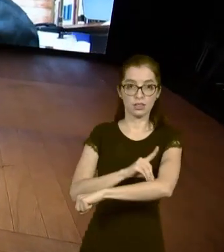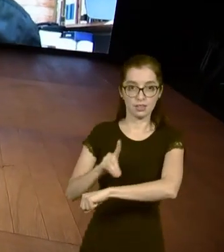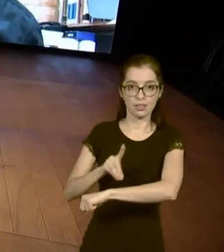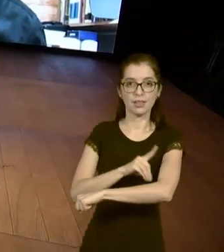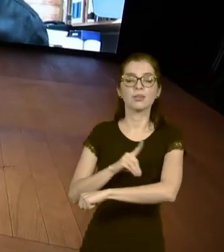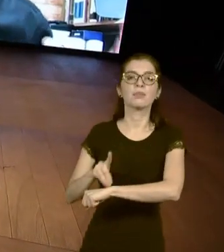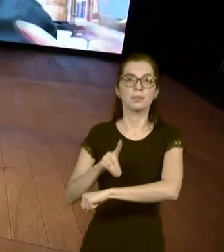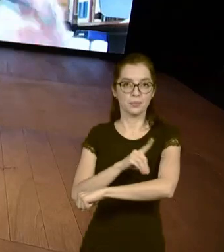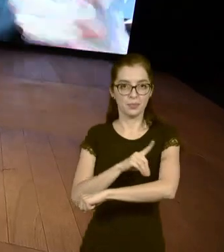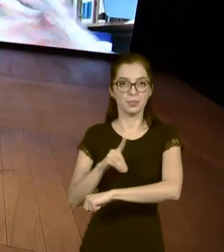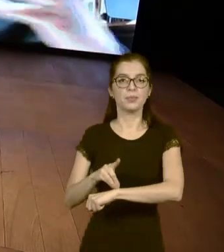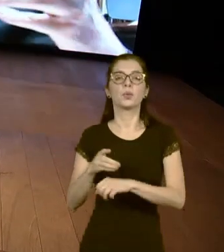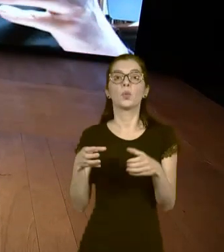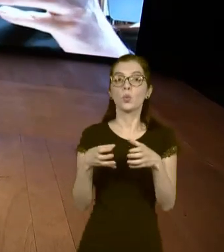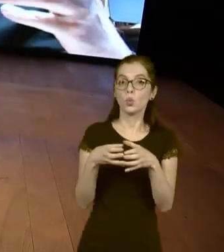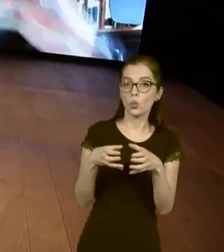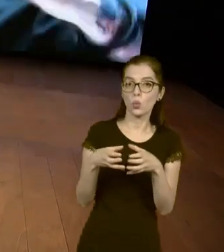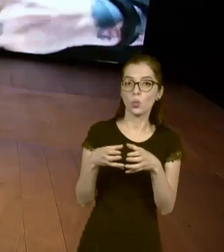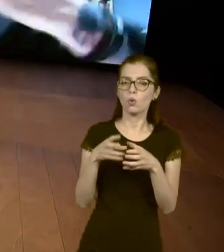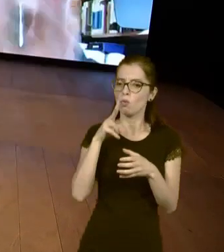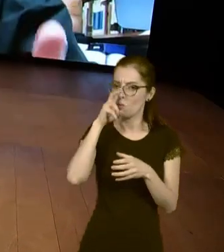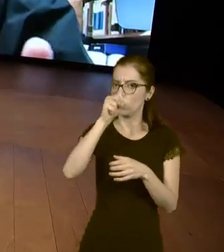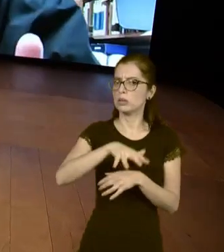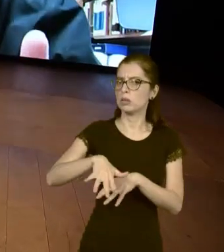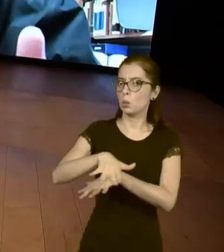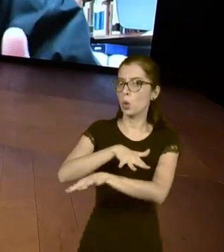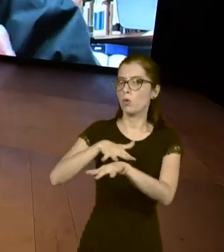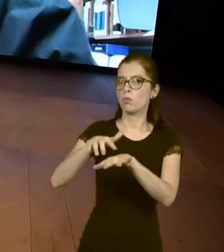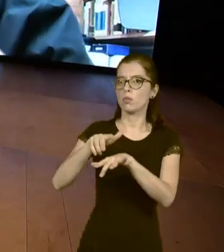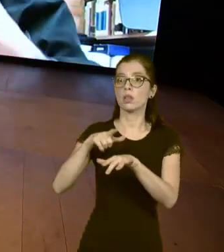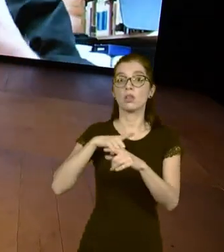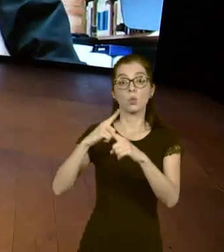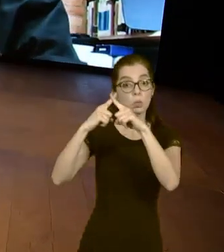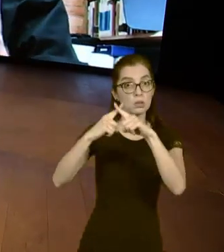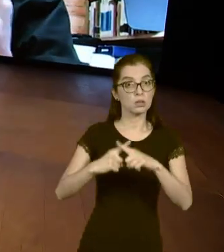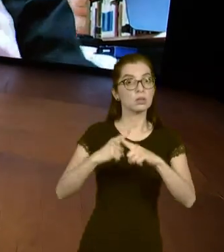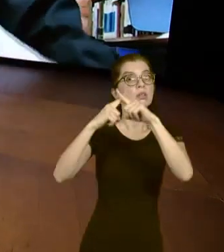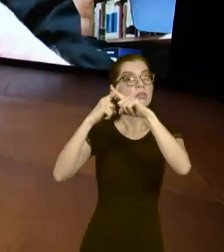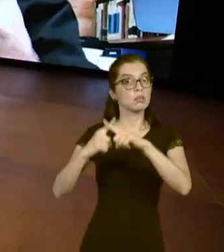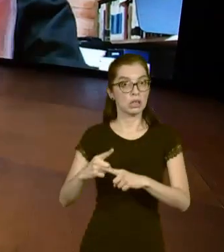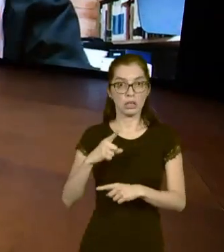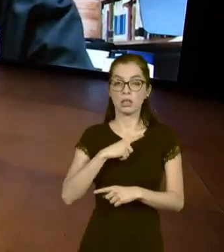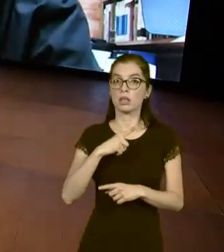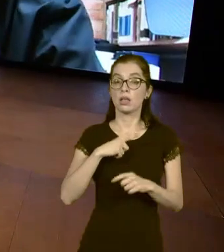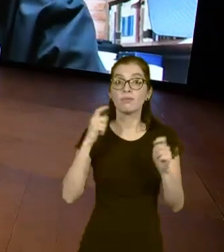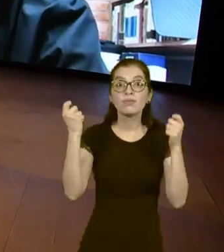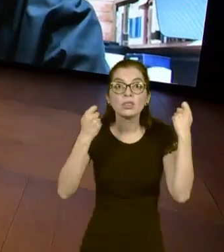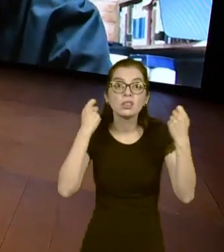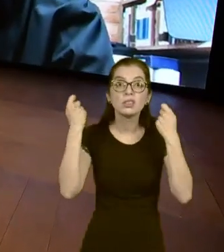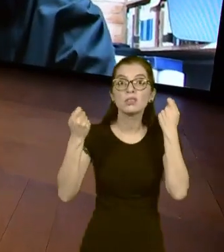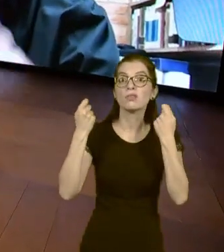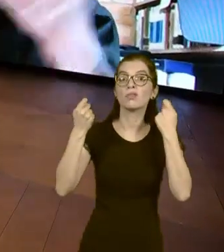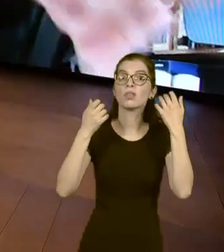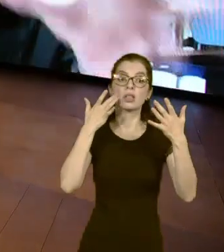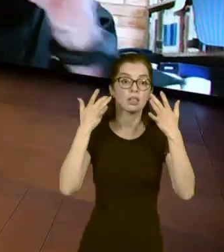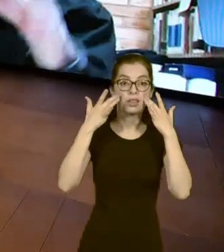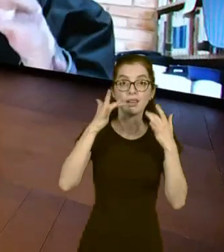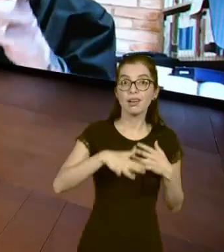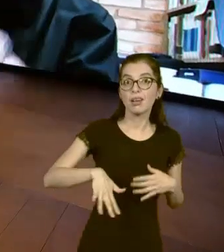grupo forte e começou a concorrer nos festivais, que chamavam festivais num circuito alternativo. Era